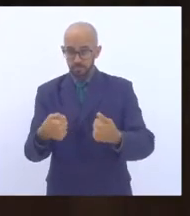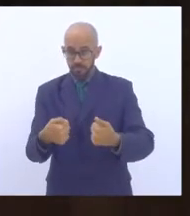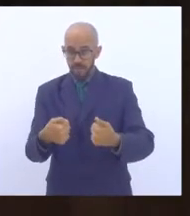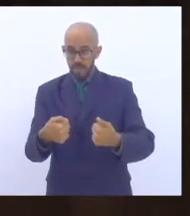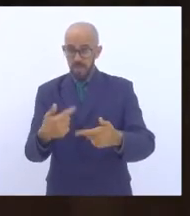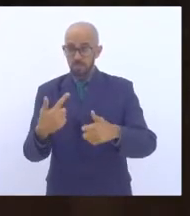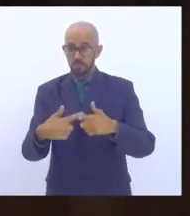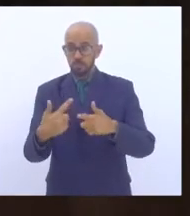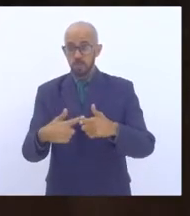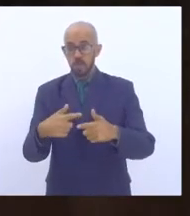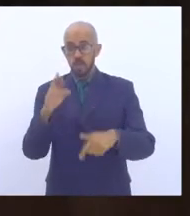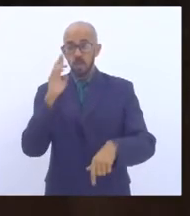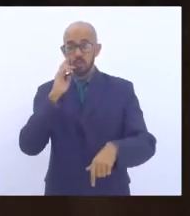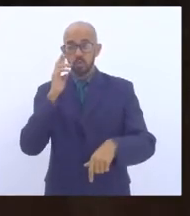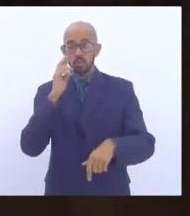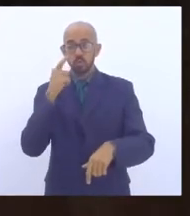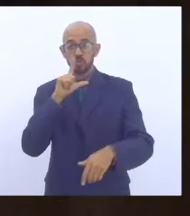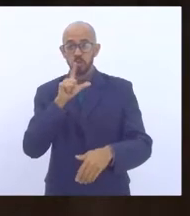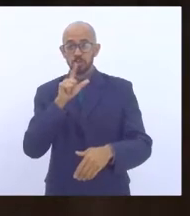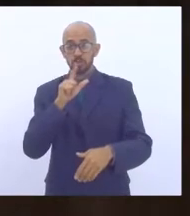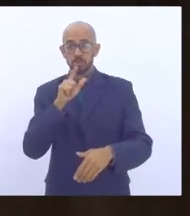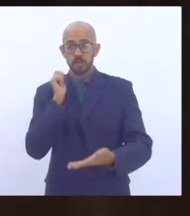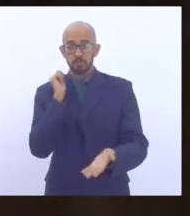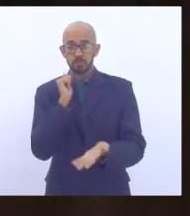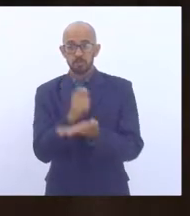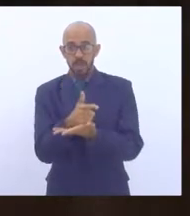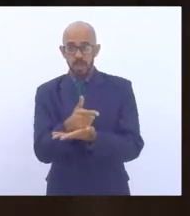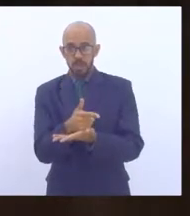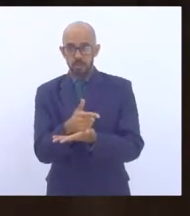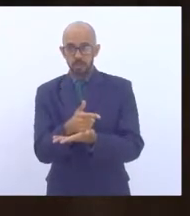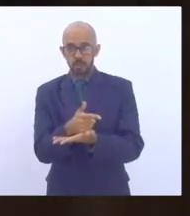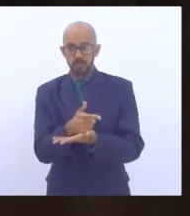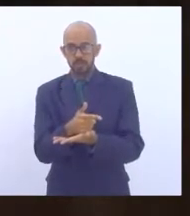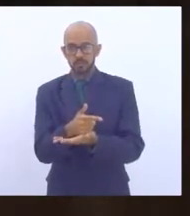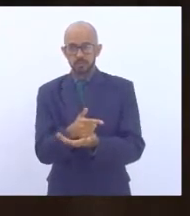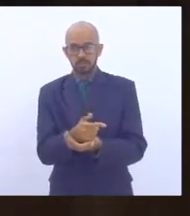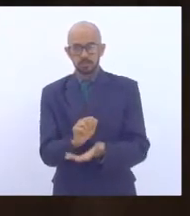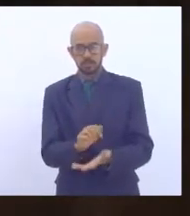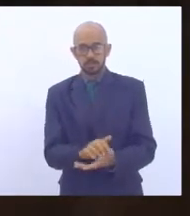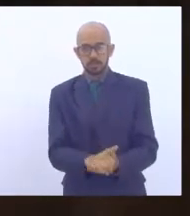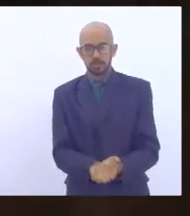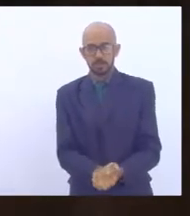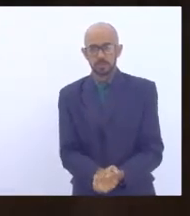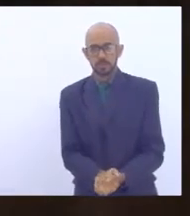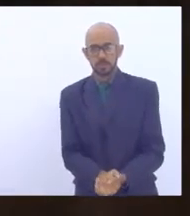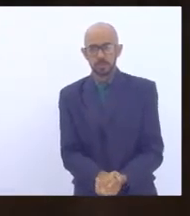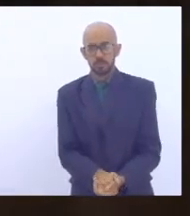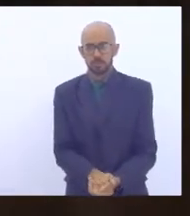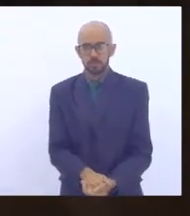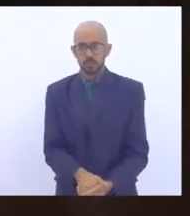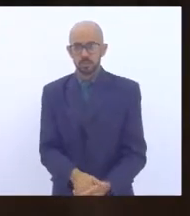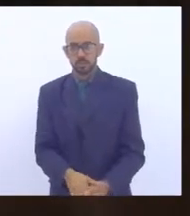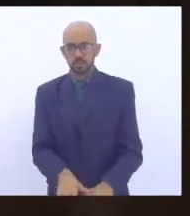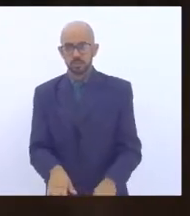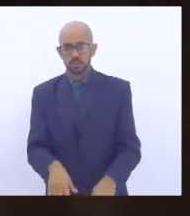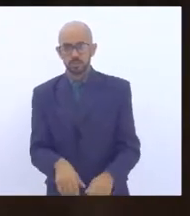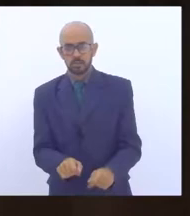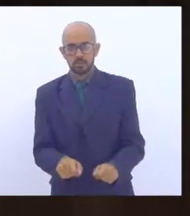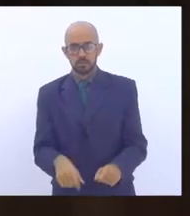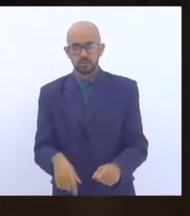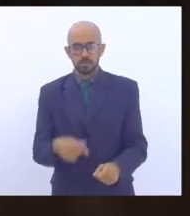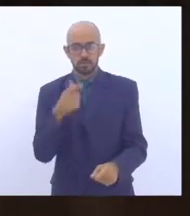é porque o dono não consegue emplacar porque é usual sua moto seu trabalho